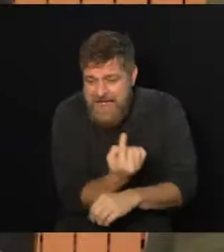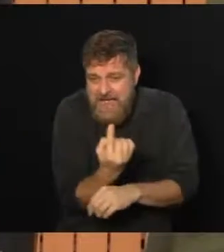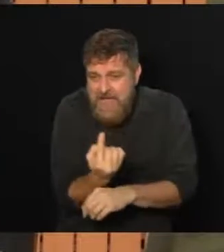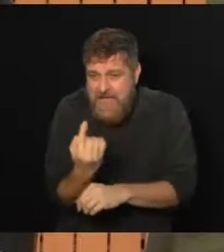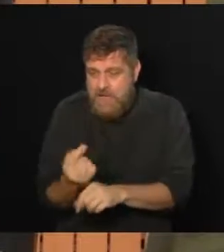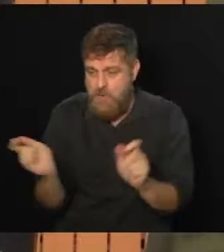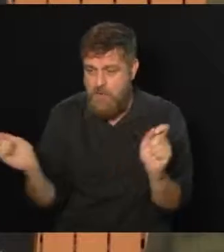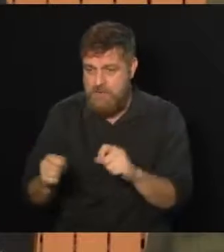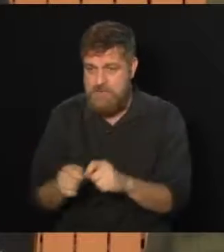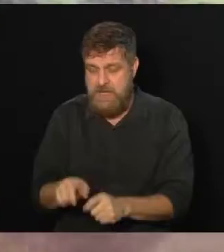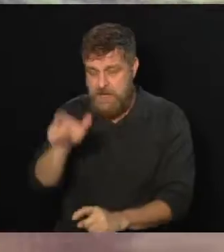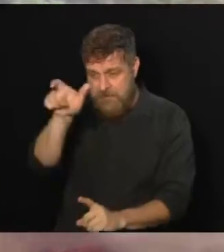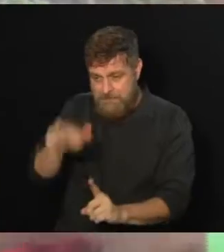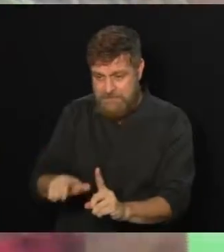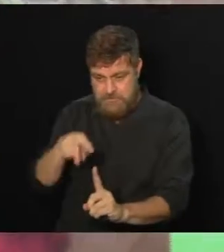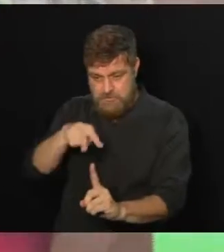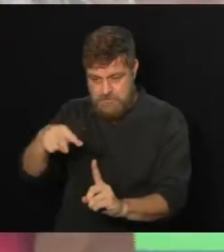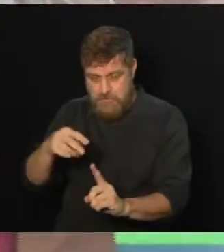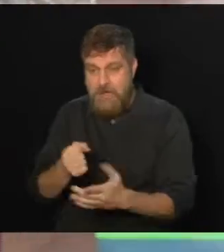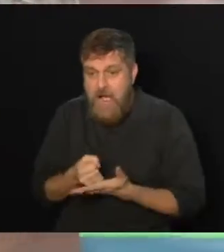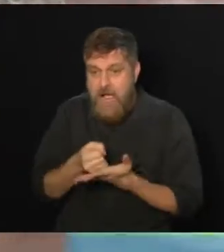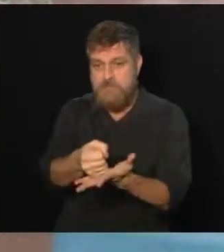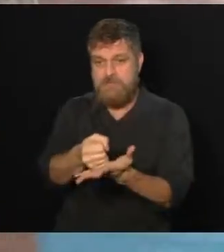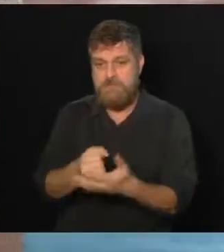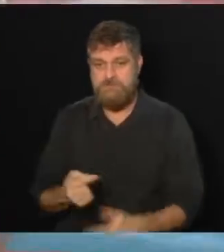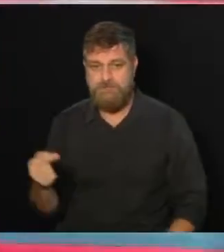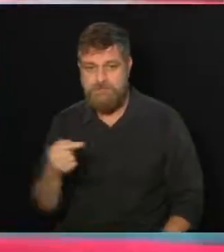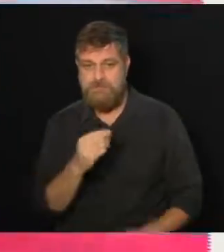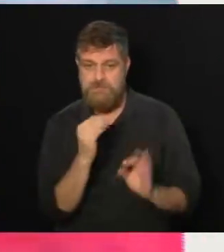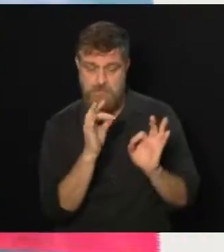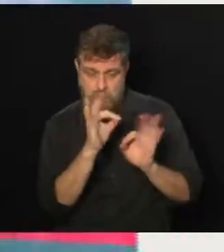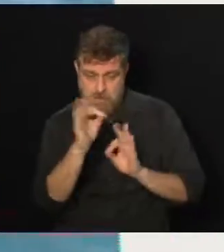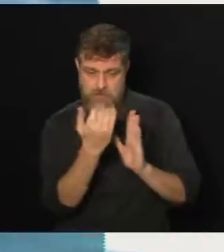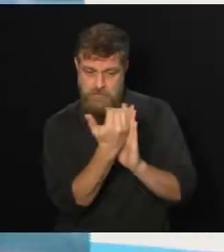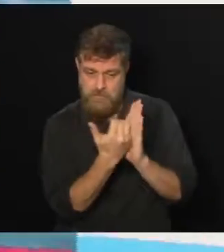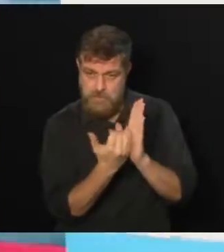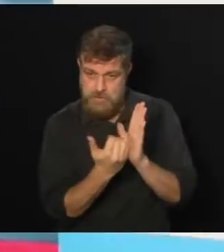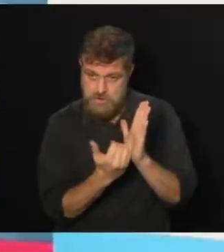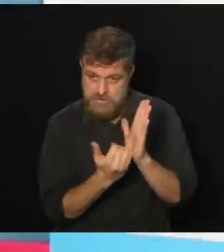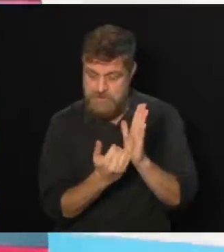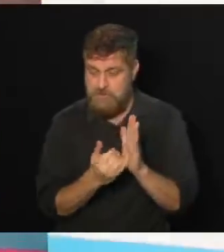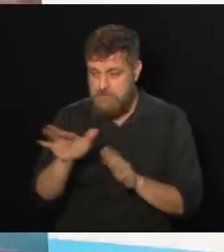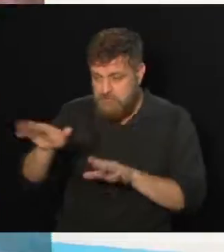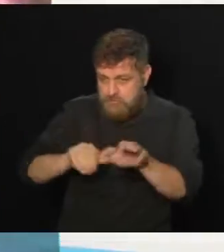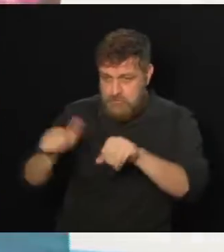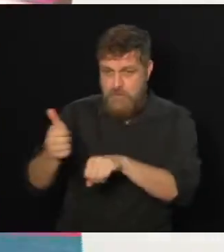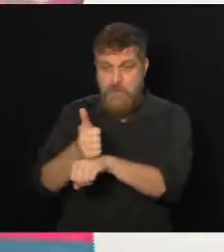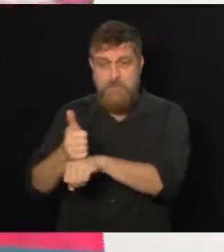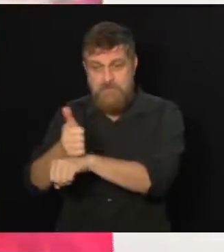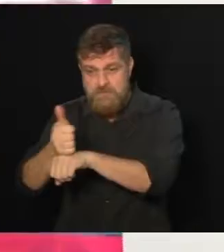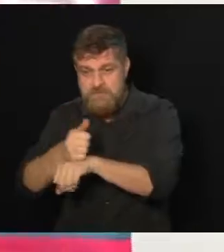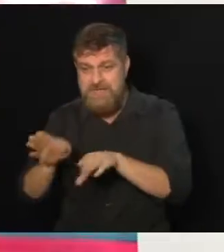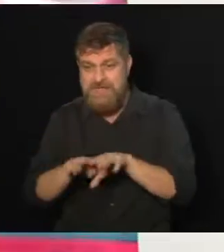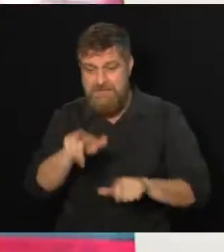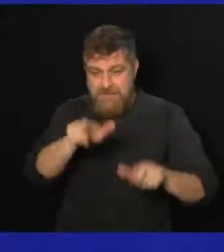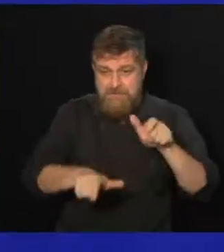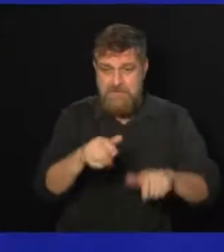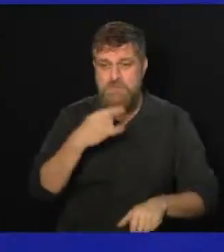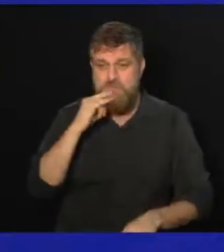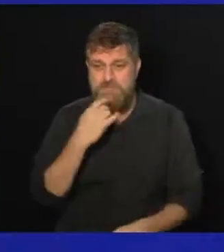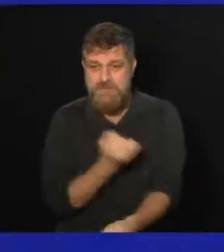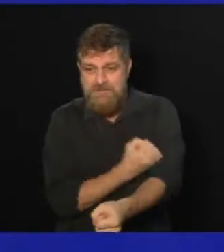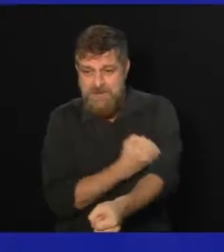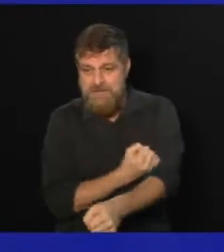pode ajudar as pessoas. O projeto Colcha de Retalhos reúne especialistas, pacientes e representantes